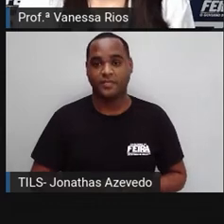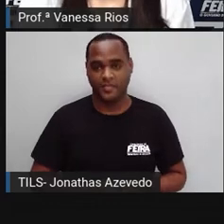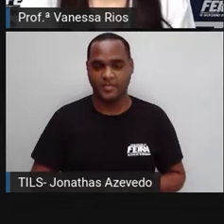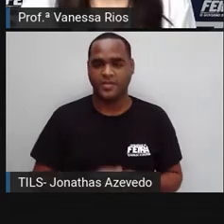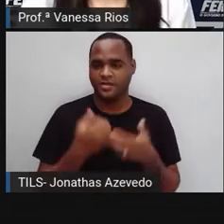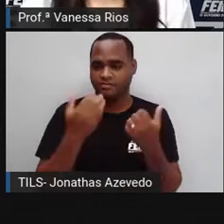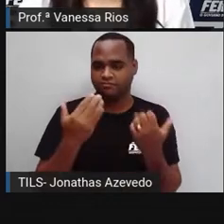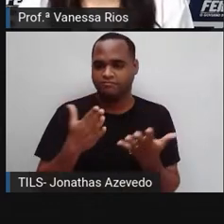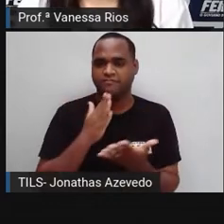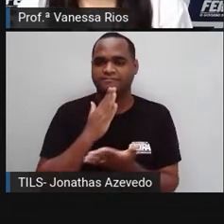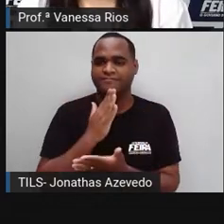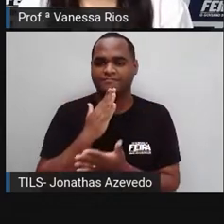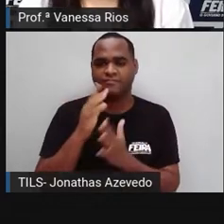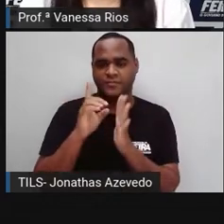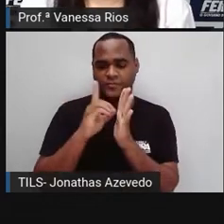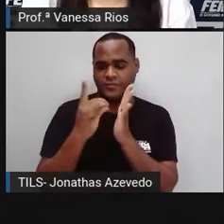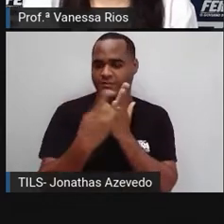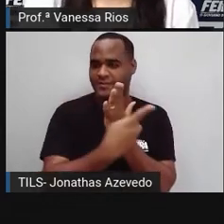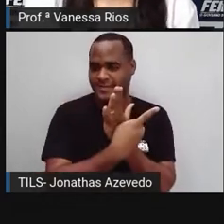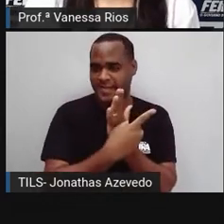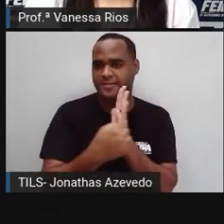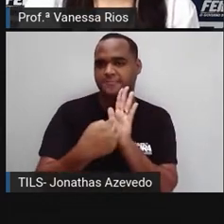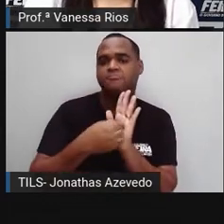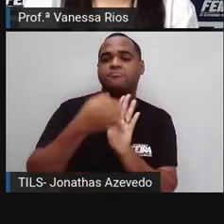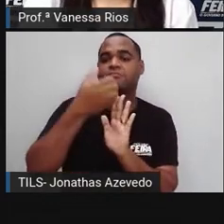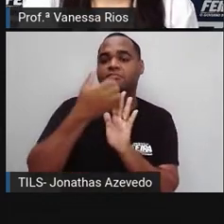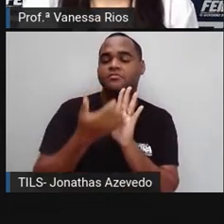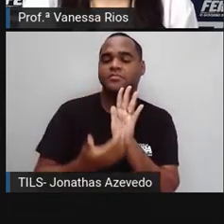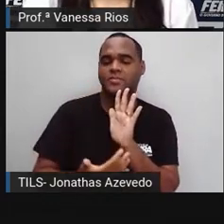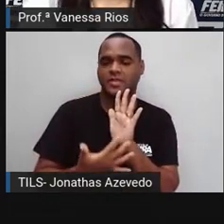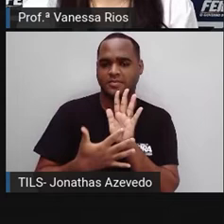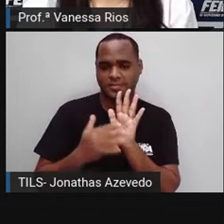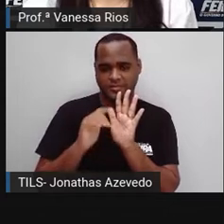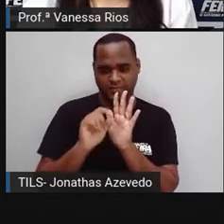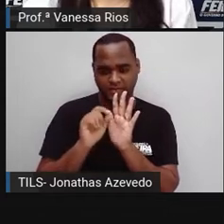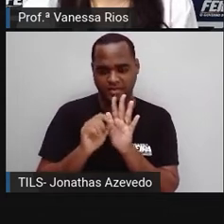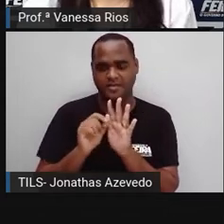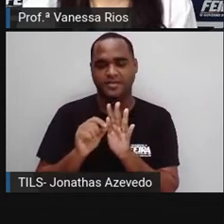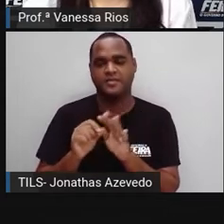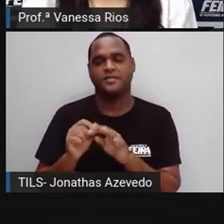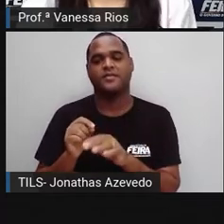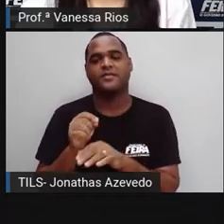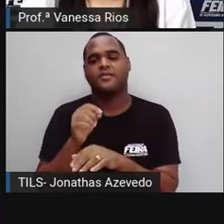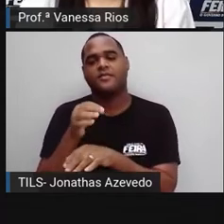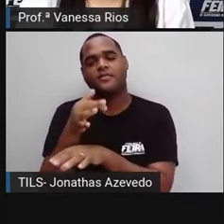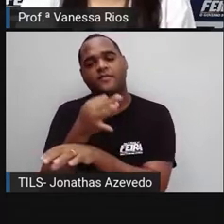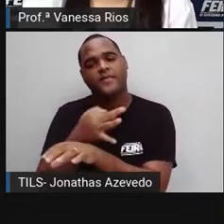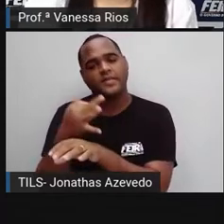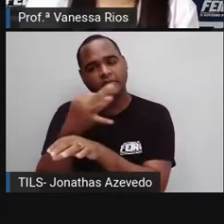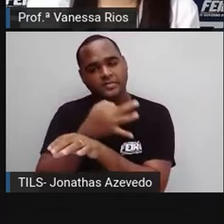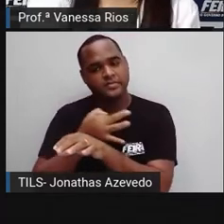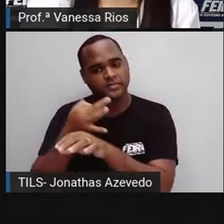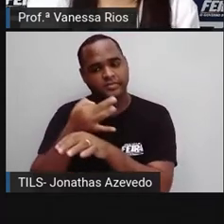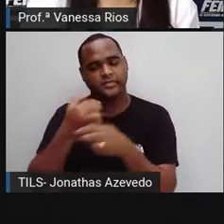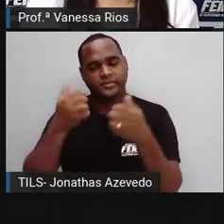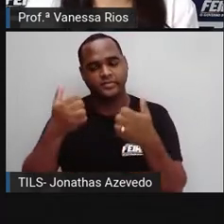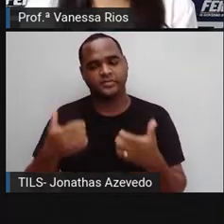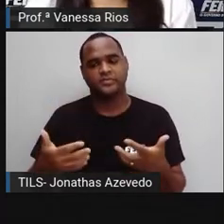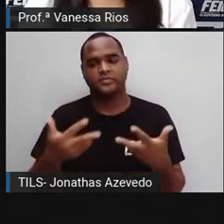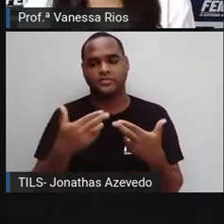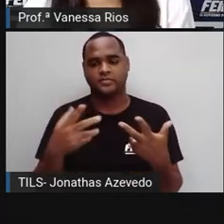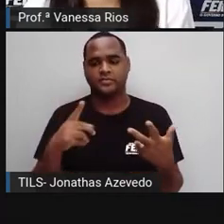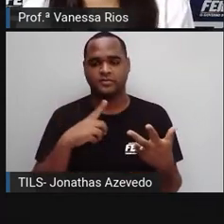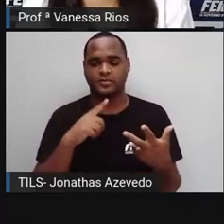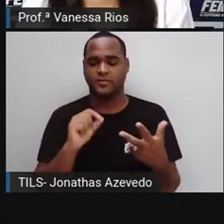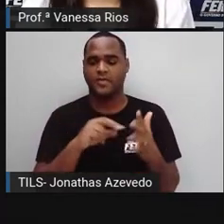E aí a gente já observou que, segundo o dicionário, né? Este é o significado. Então, buscando no dicionário,